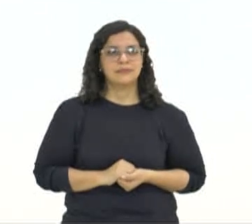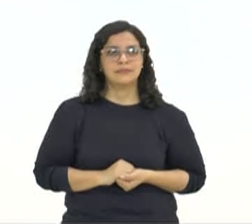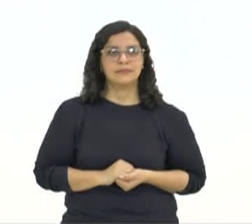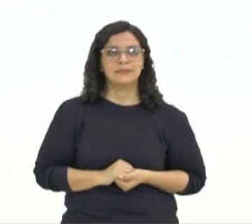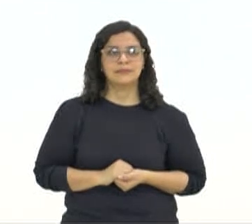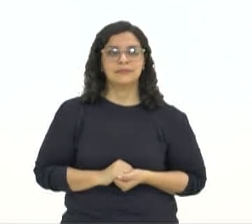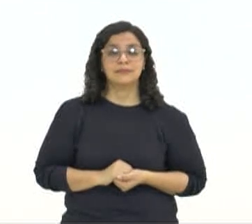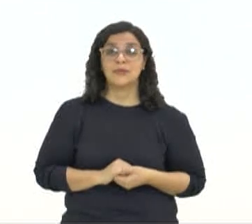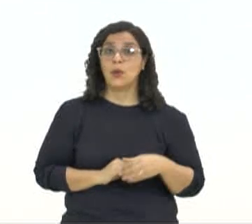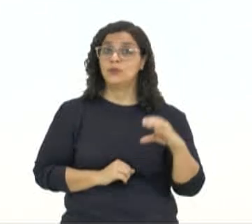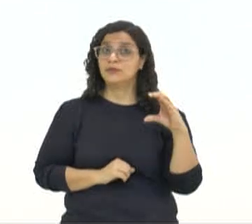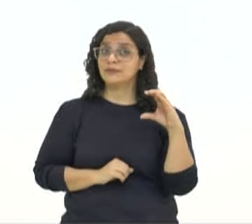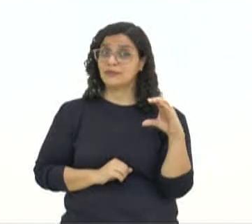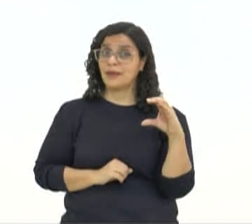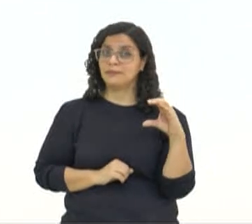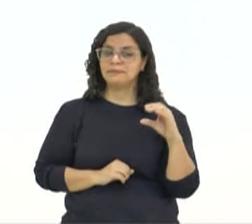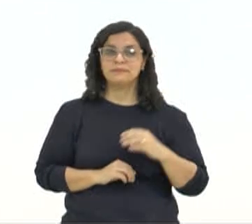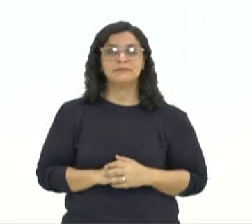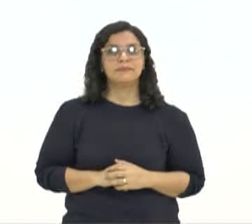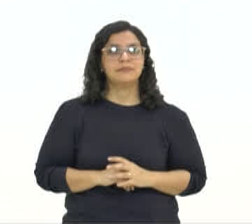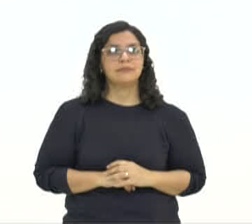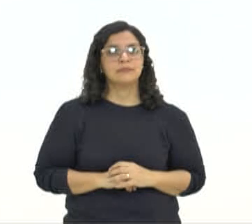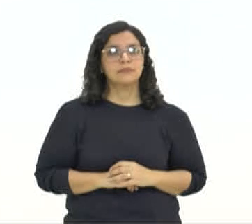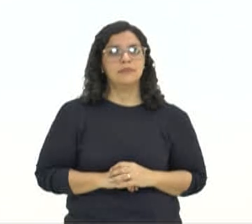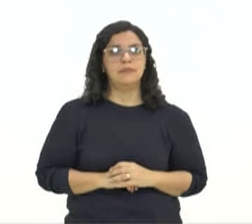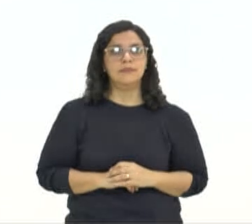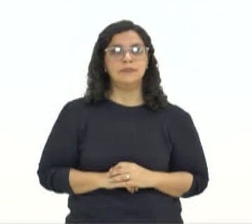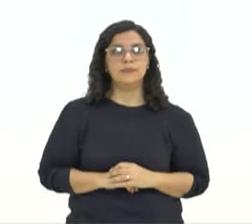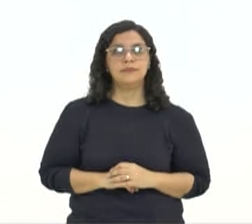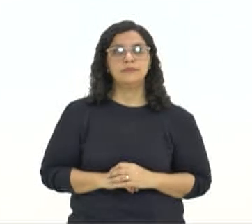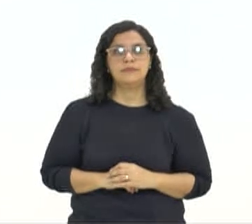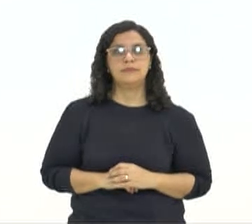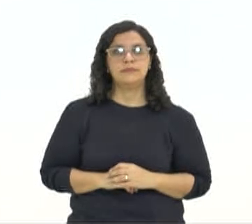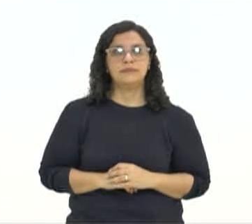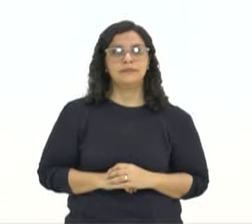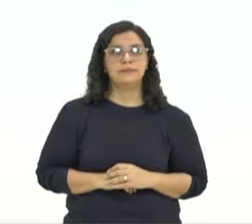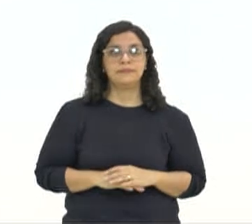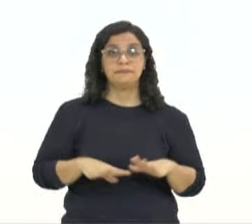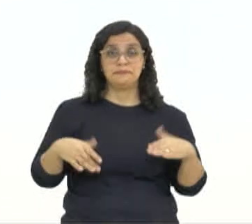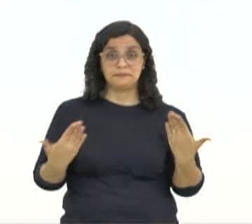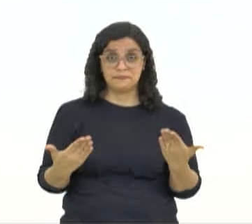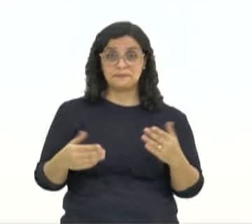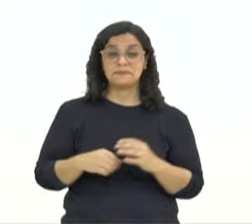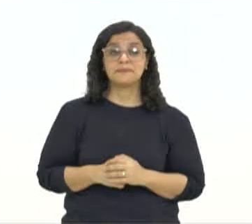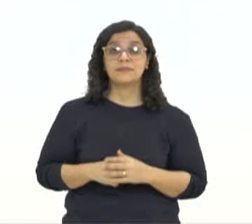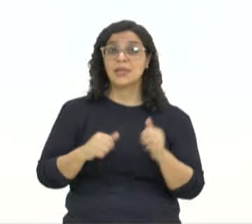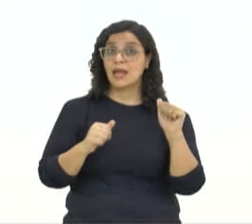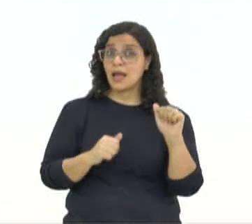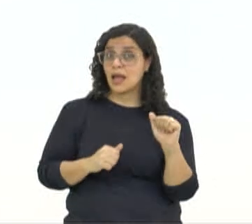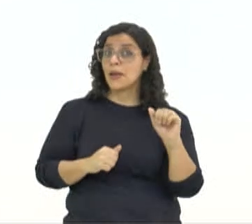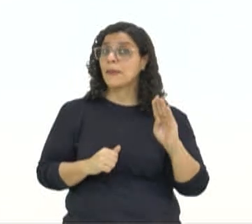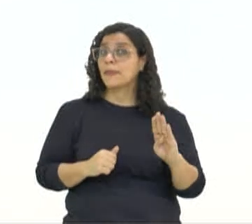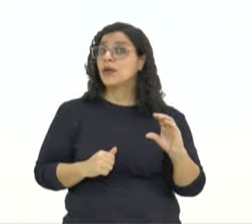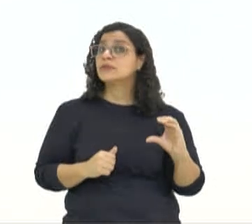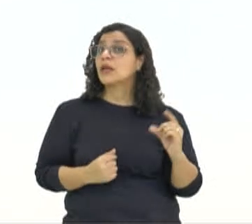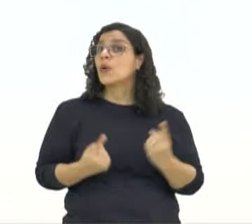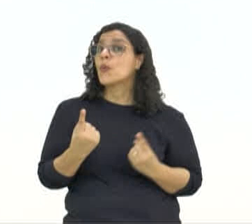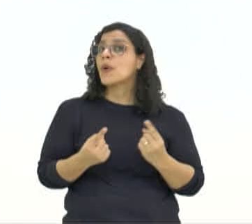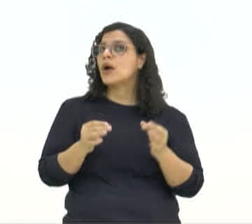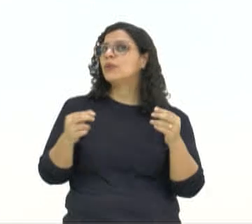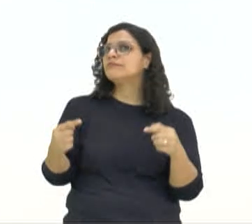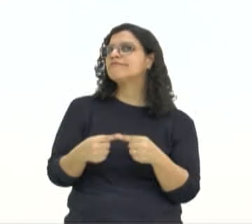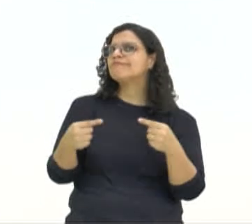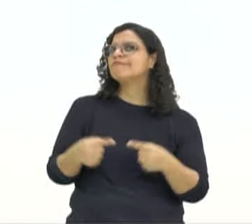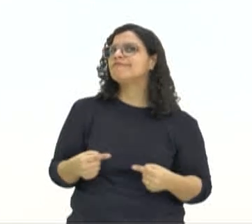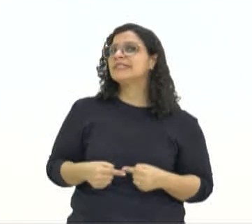relação social. E letra C, a la estrutura donde la gente se enamora apenas. Então, vocês vão ter que escolher entre